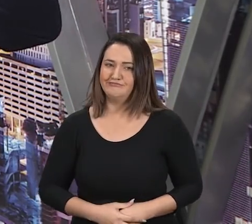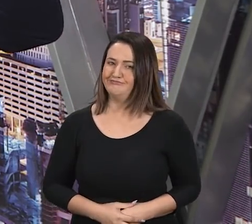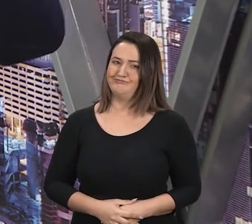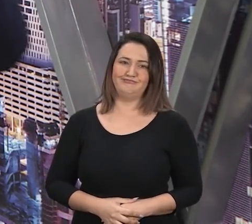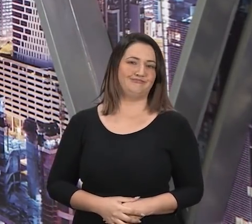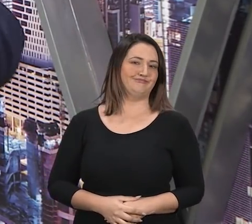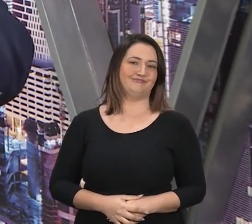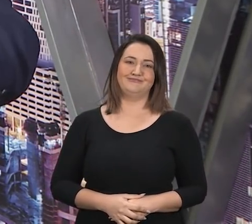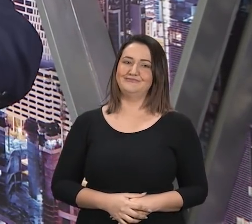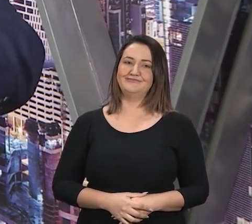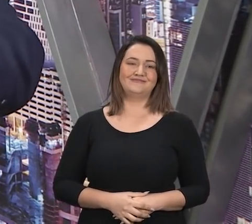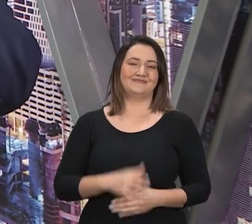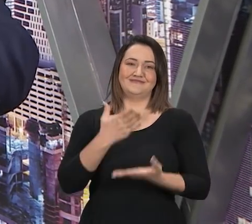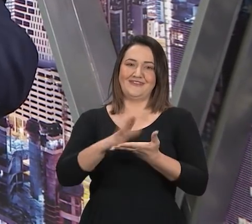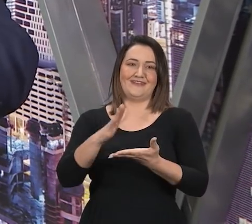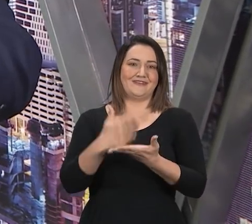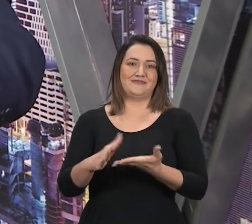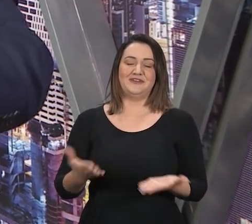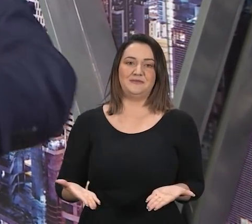vai avançar em você.